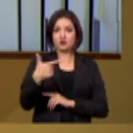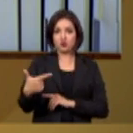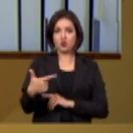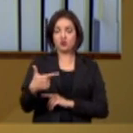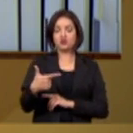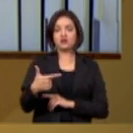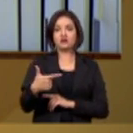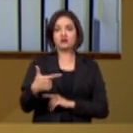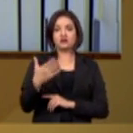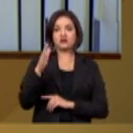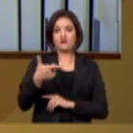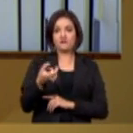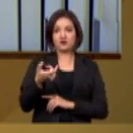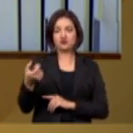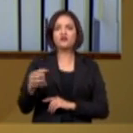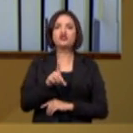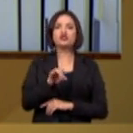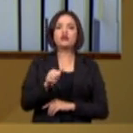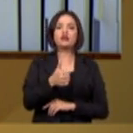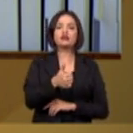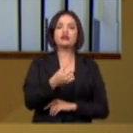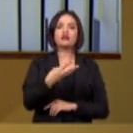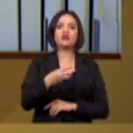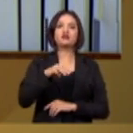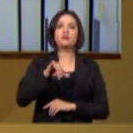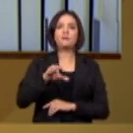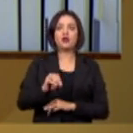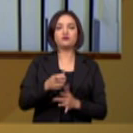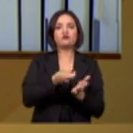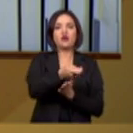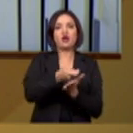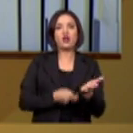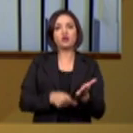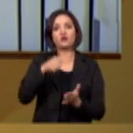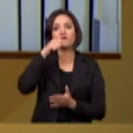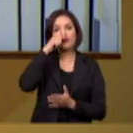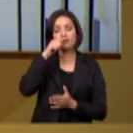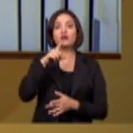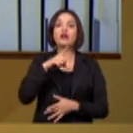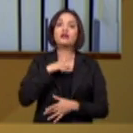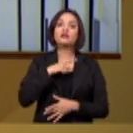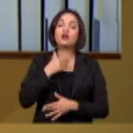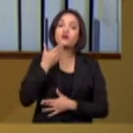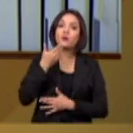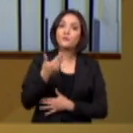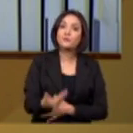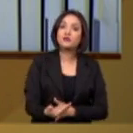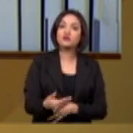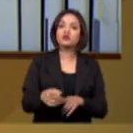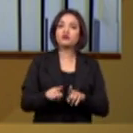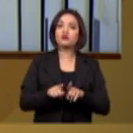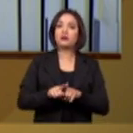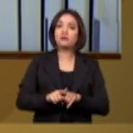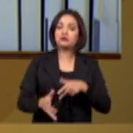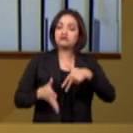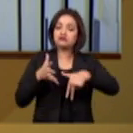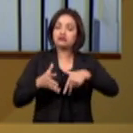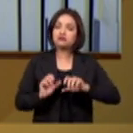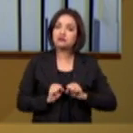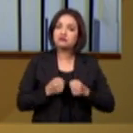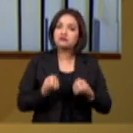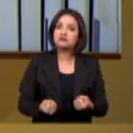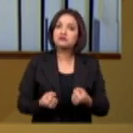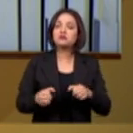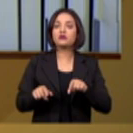treze de maio de relatoria de sua excelência em que houve pedido tanto de sustentação oral